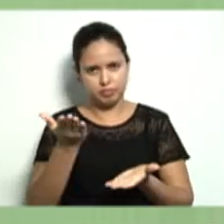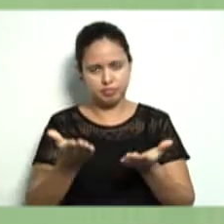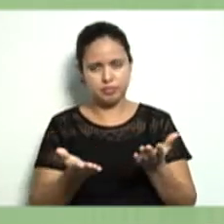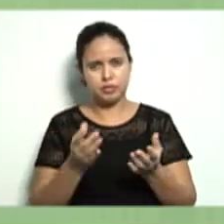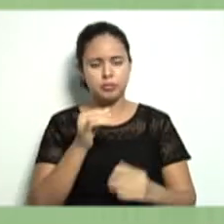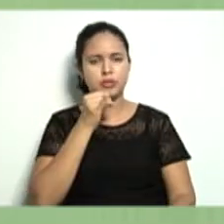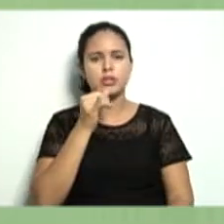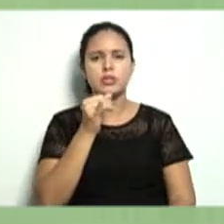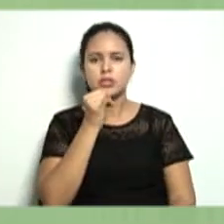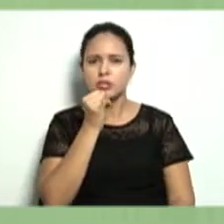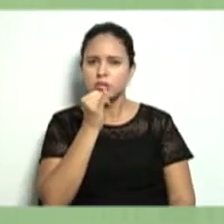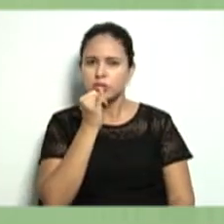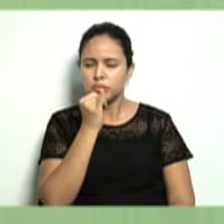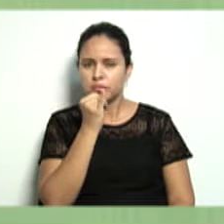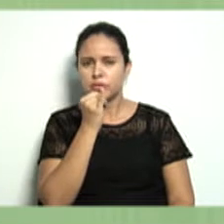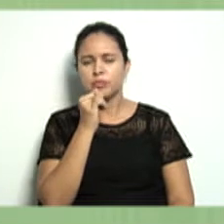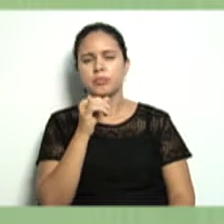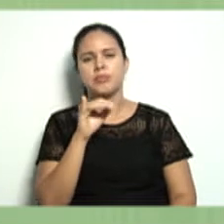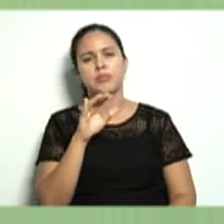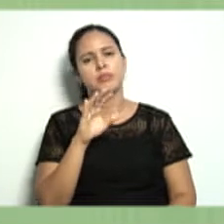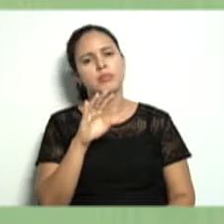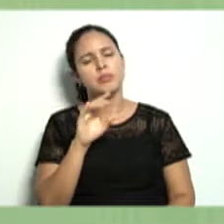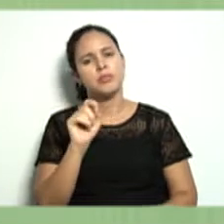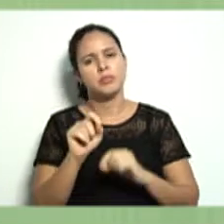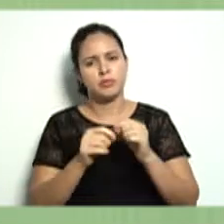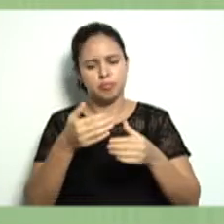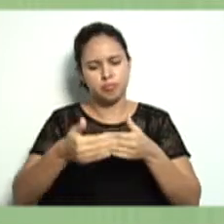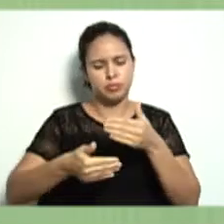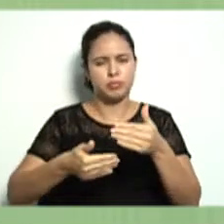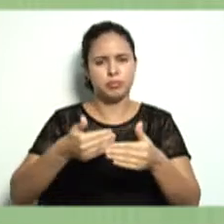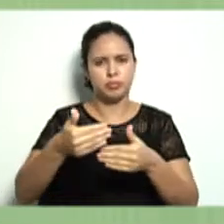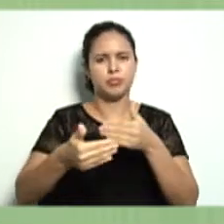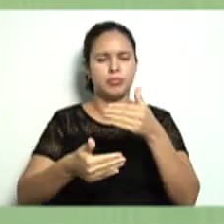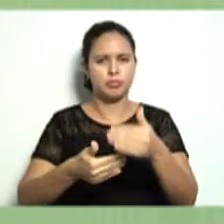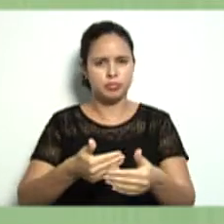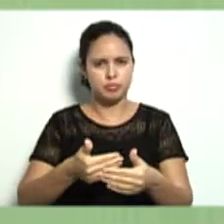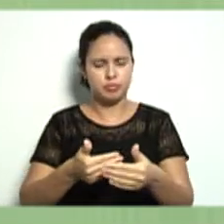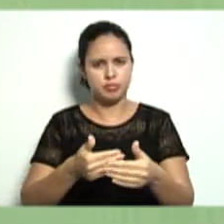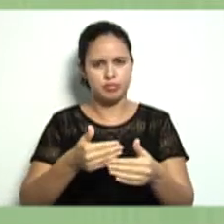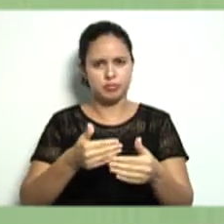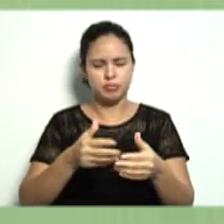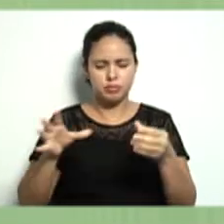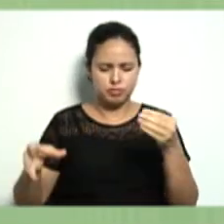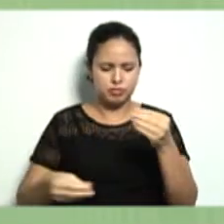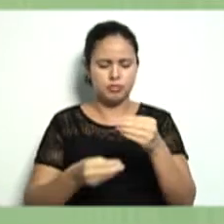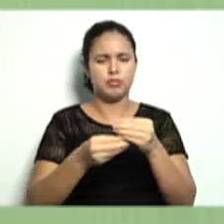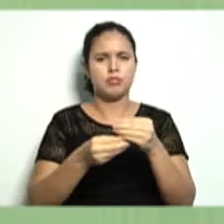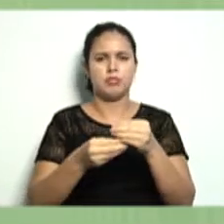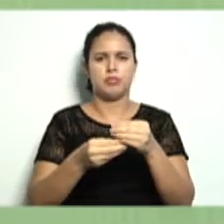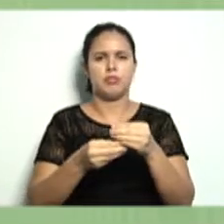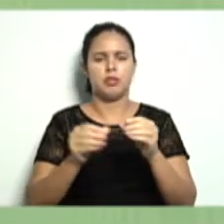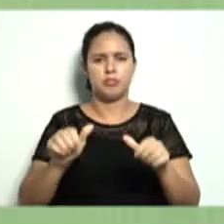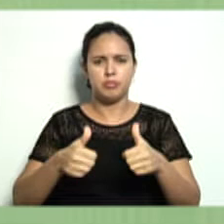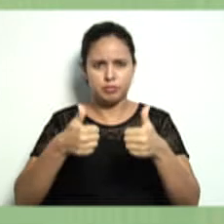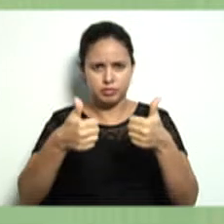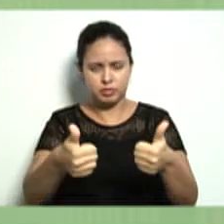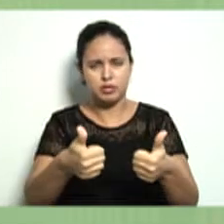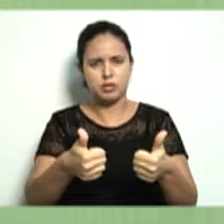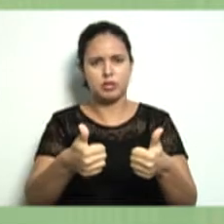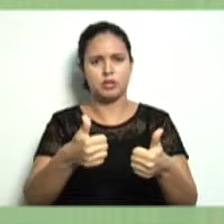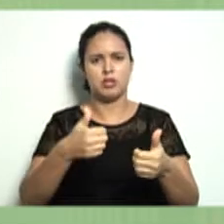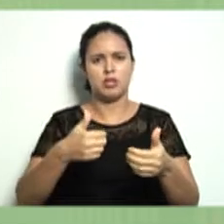por exemplo, é um desenvolvimento. A sustentabilidade está ligada ao desenvolvimento, a uma melhoria,